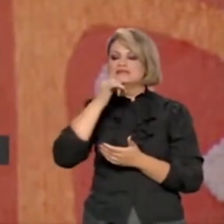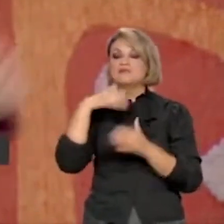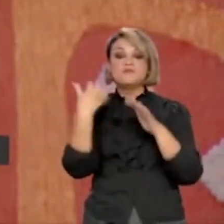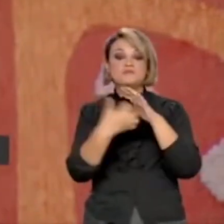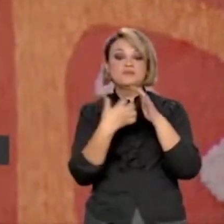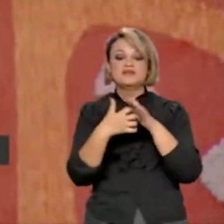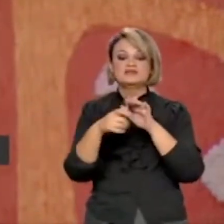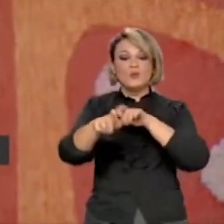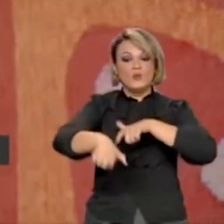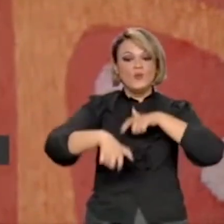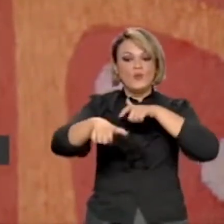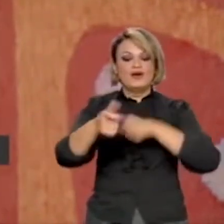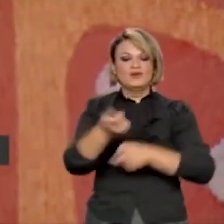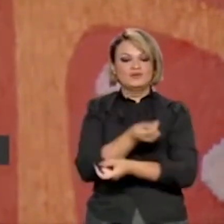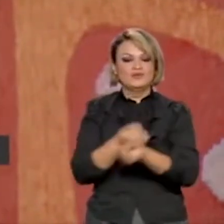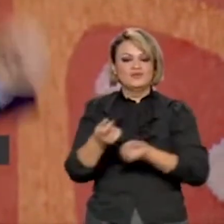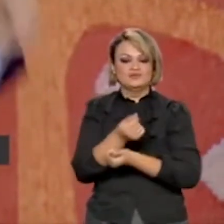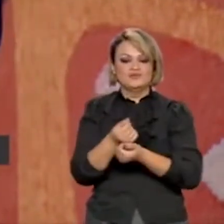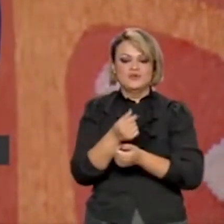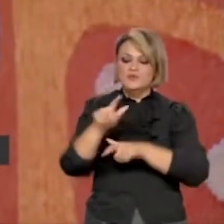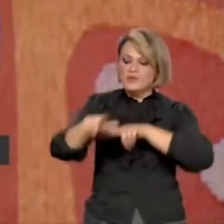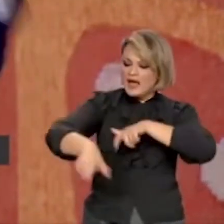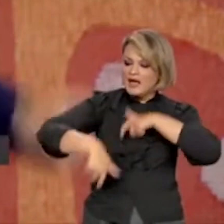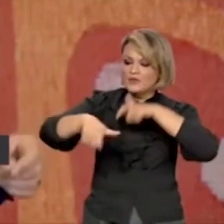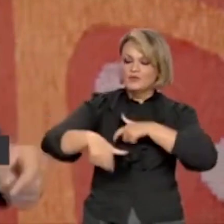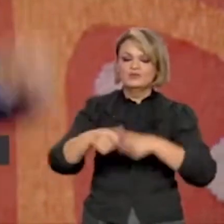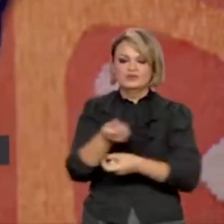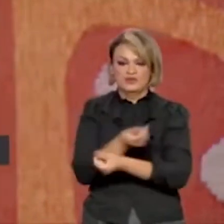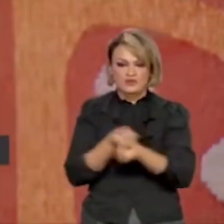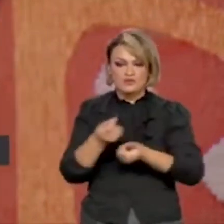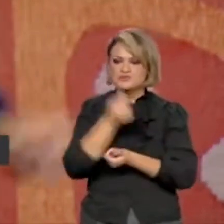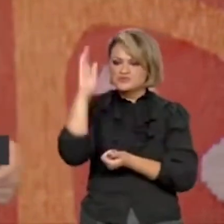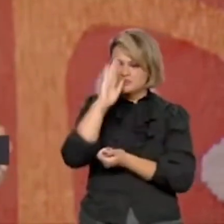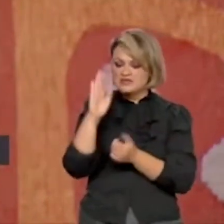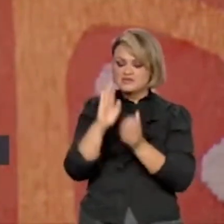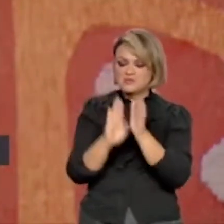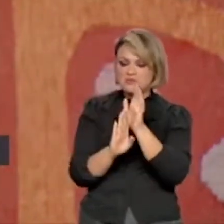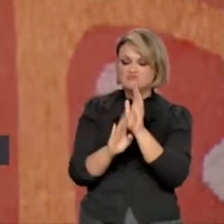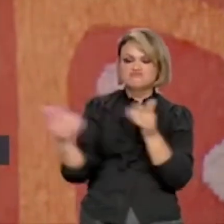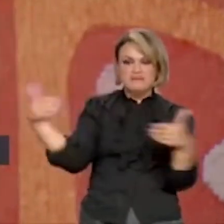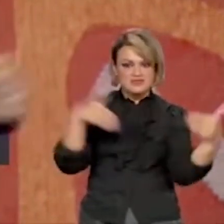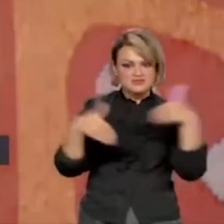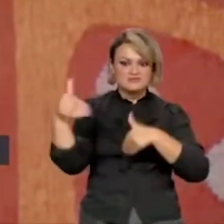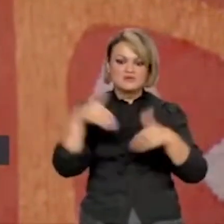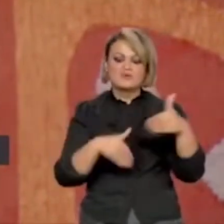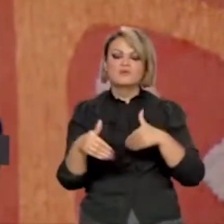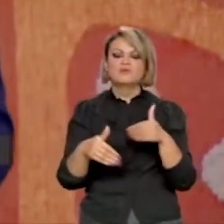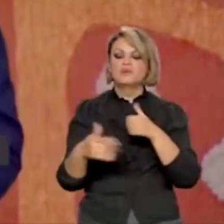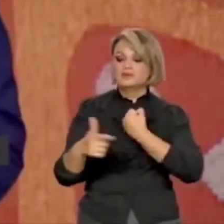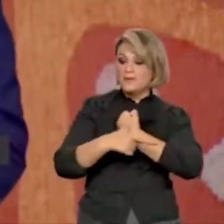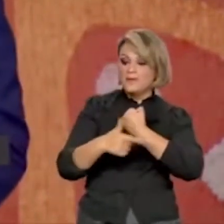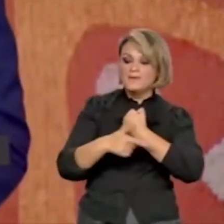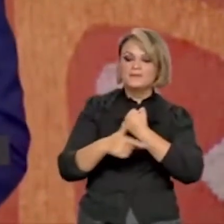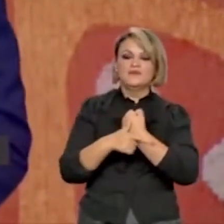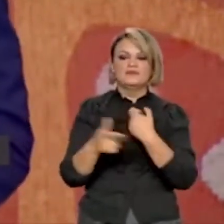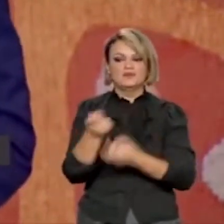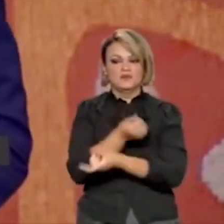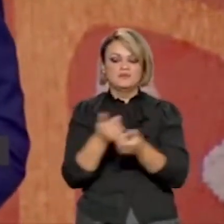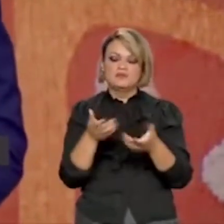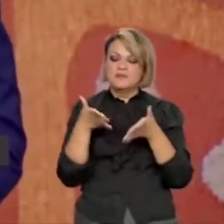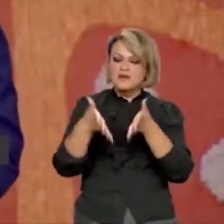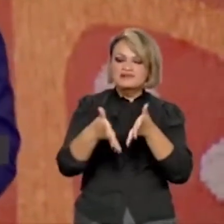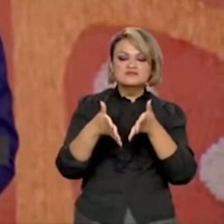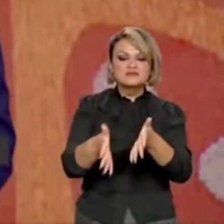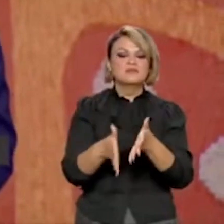empresas do agronegócio porque o agronegócio brasileiro Aumentou a sua participação aumentou seu papel na economia